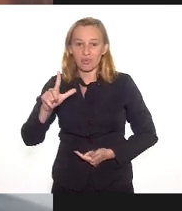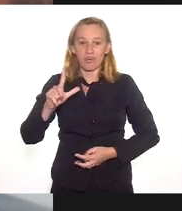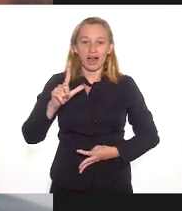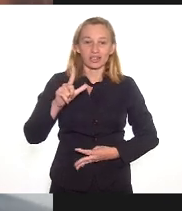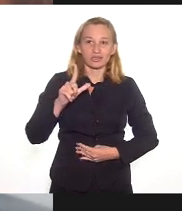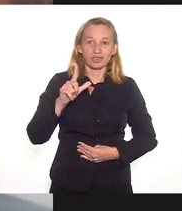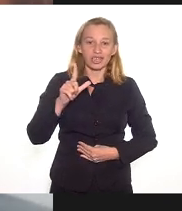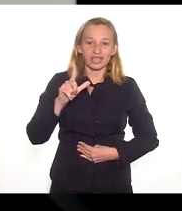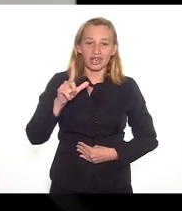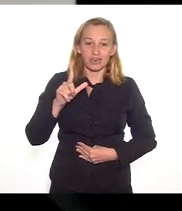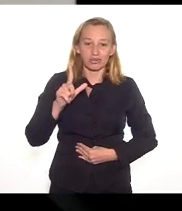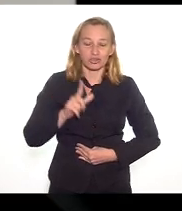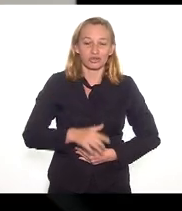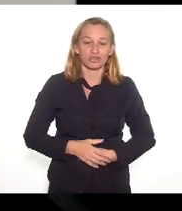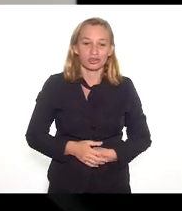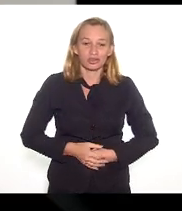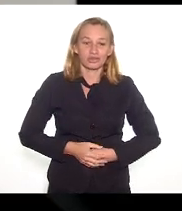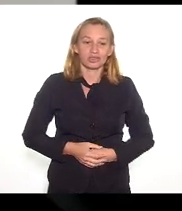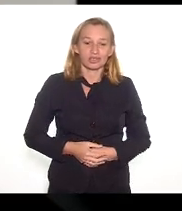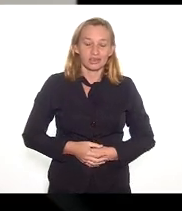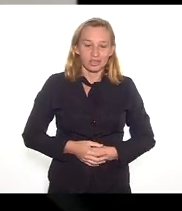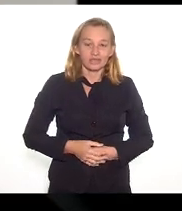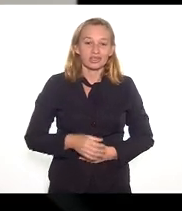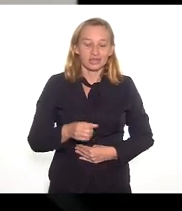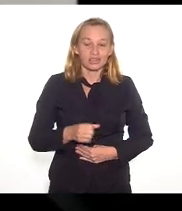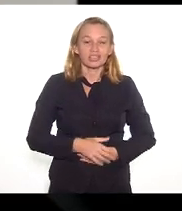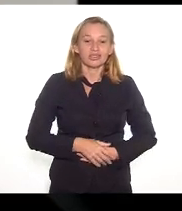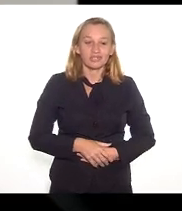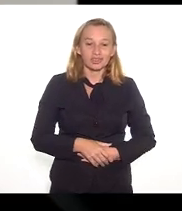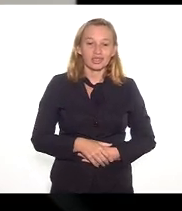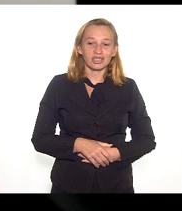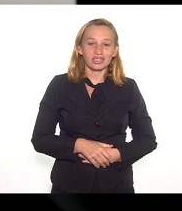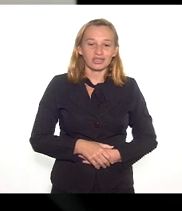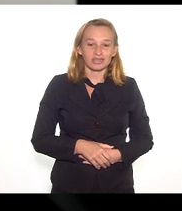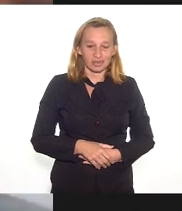hein? Luiz Paulo, Eliomar, Rodrigo Amorim e Samuel.